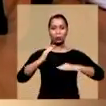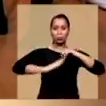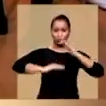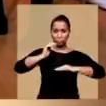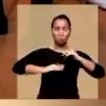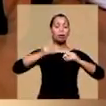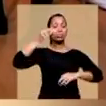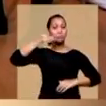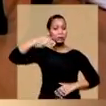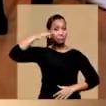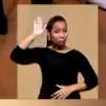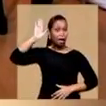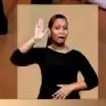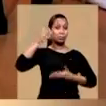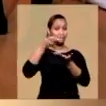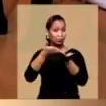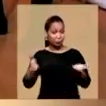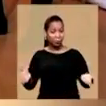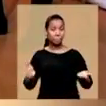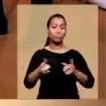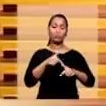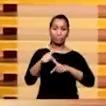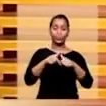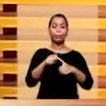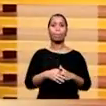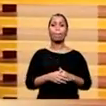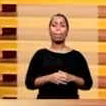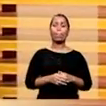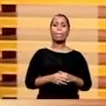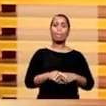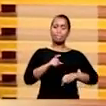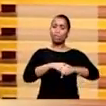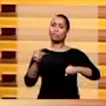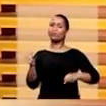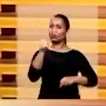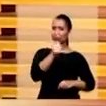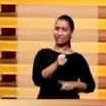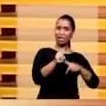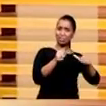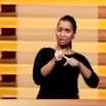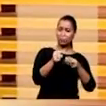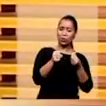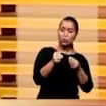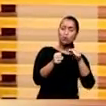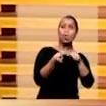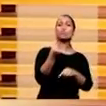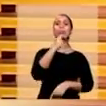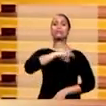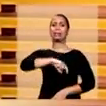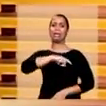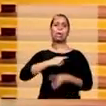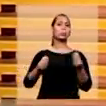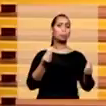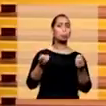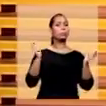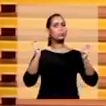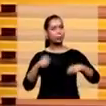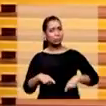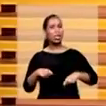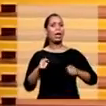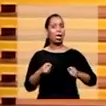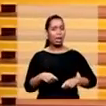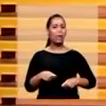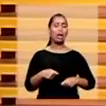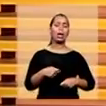desse profissional mais experiente que perdeu posição no mercado, na hora de se recolocar, como é que fica a questão salarial dele? Dá para fazer